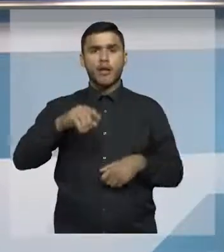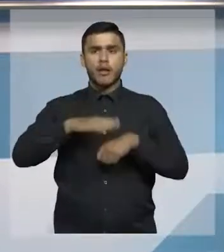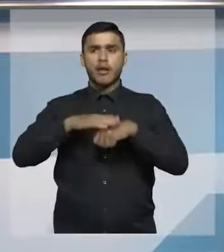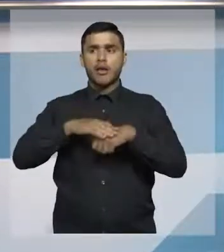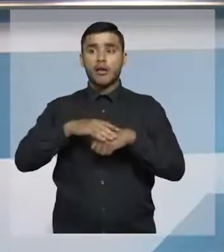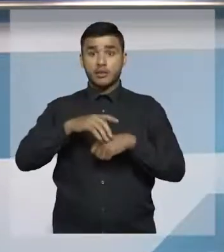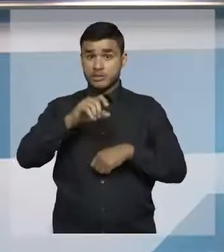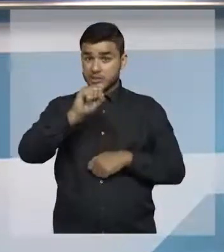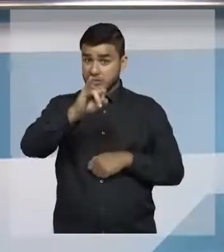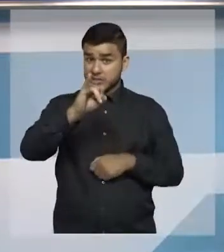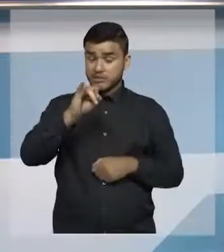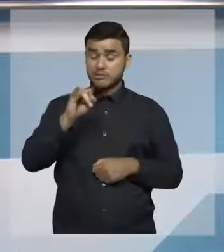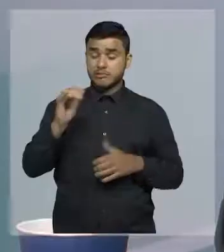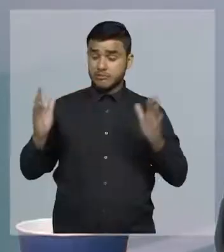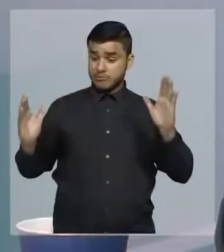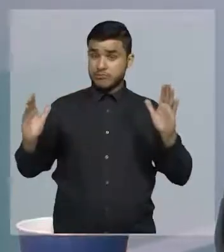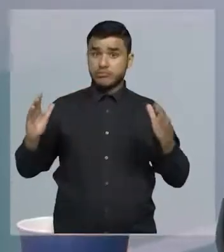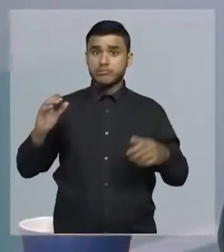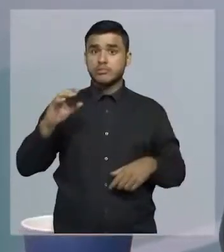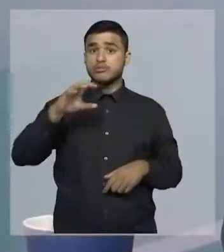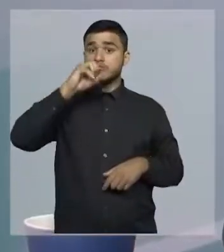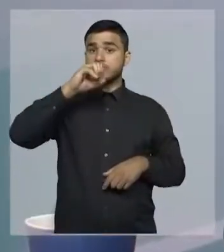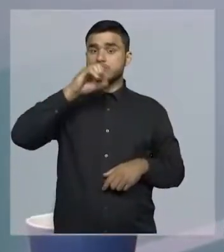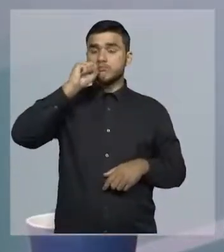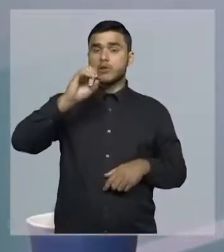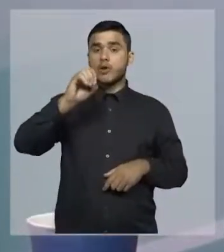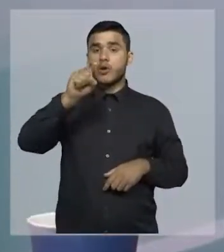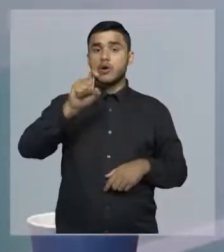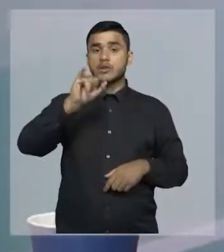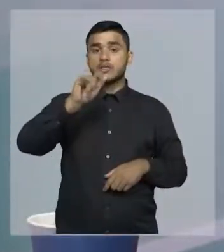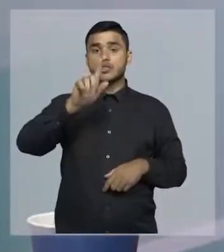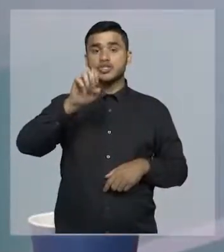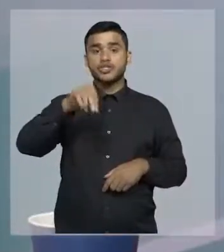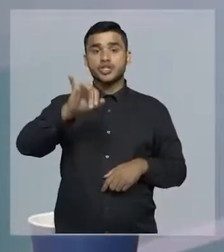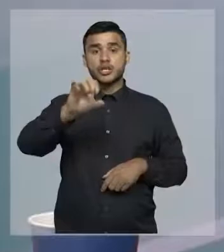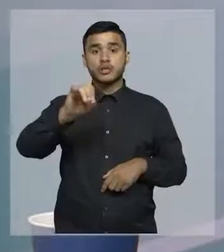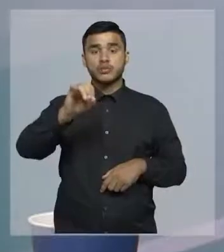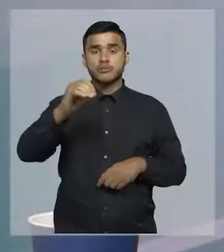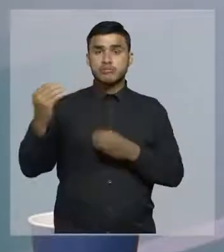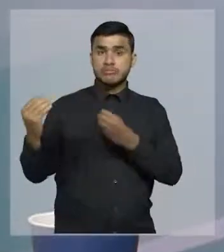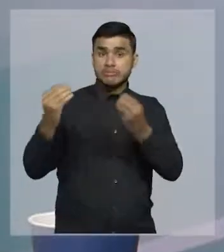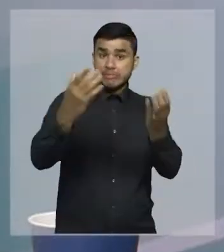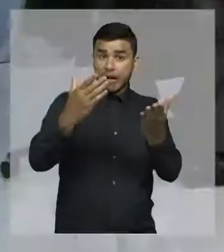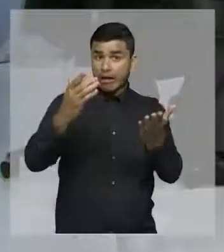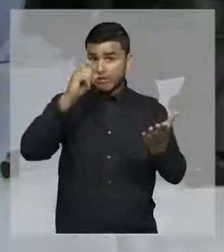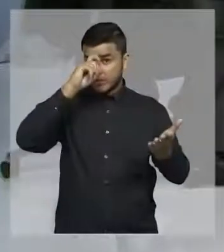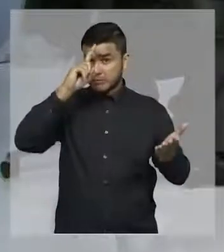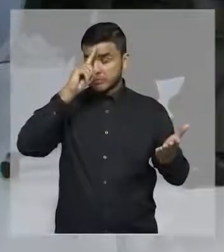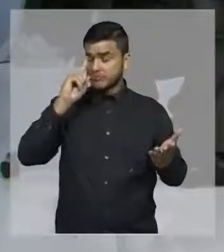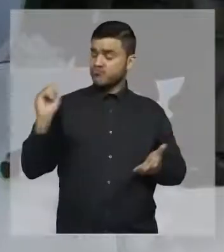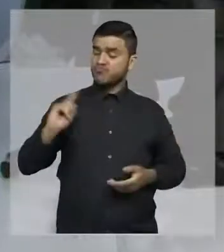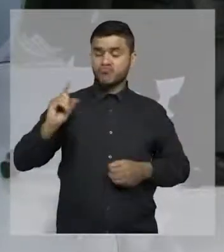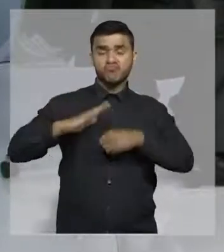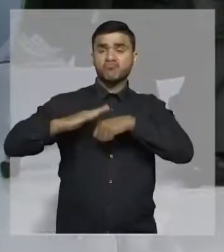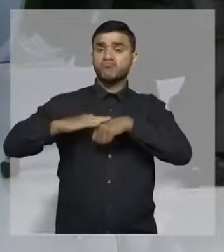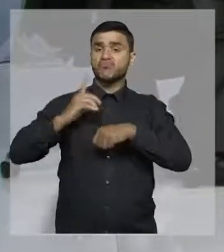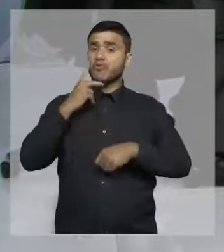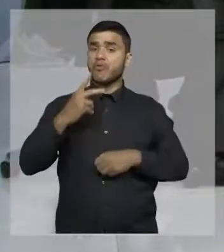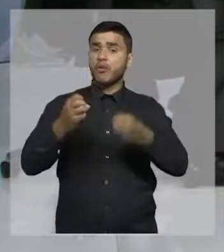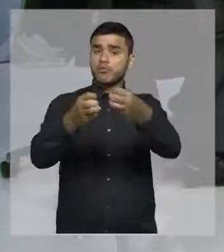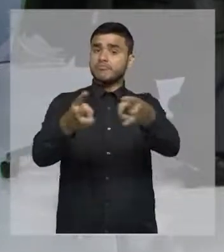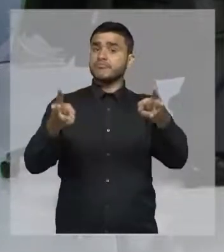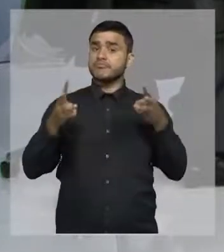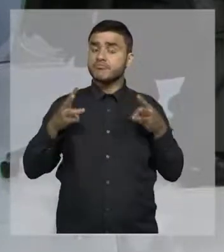hospitais. Imaginem o risco que se tem nesse instante de movimento dessa natureza. O programa tem